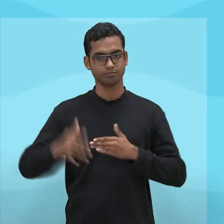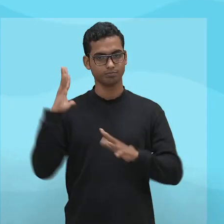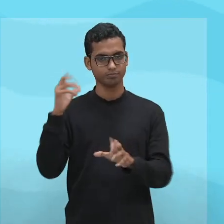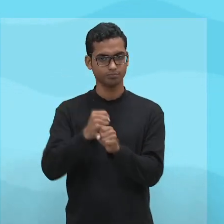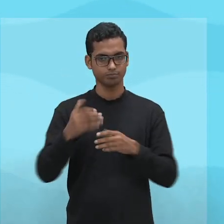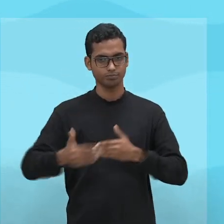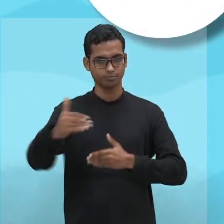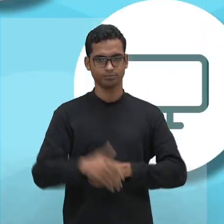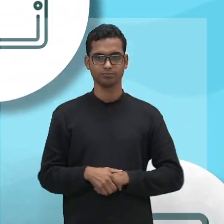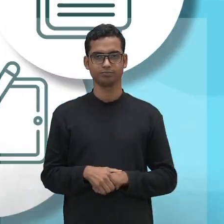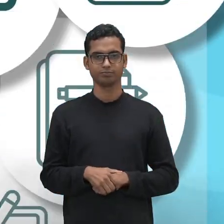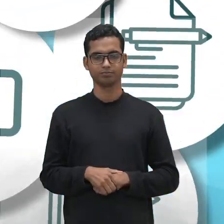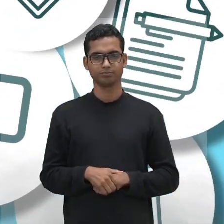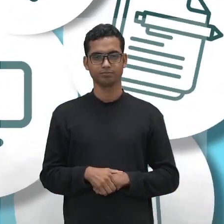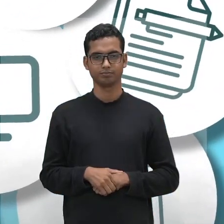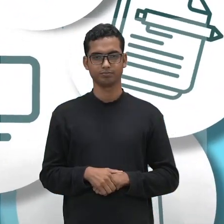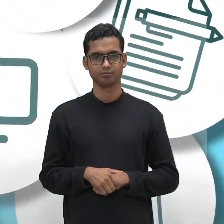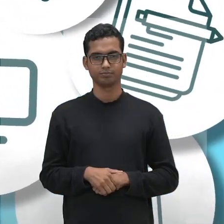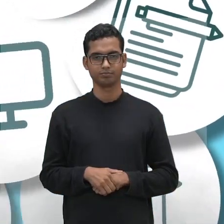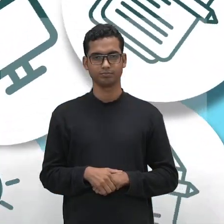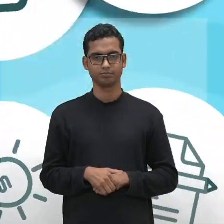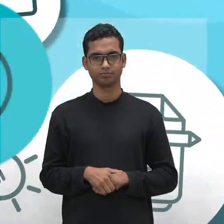revisão.